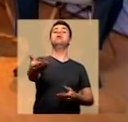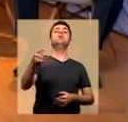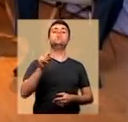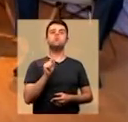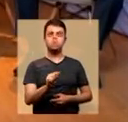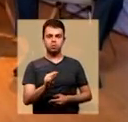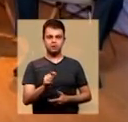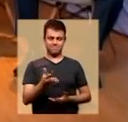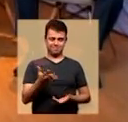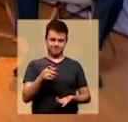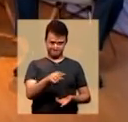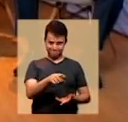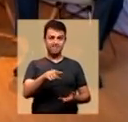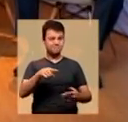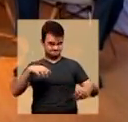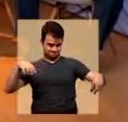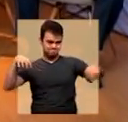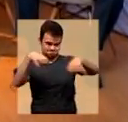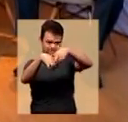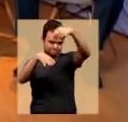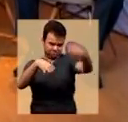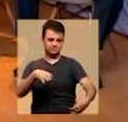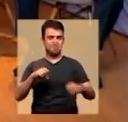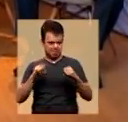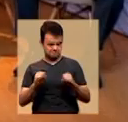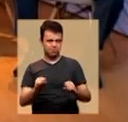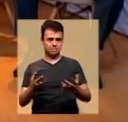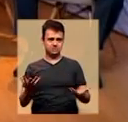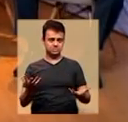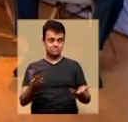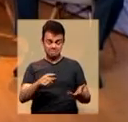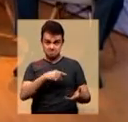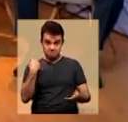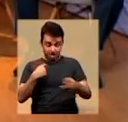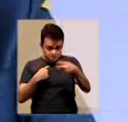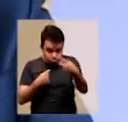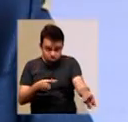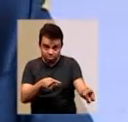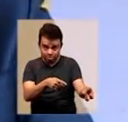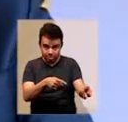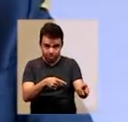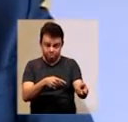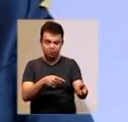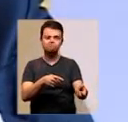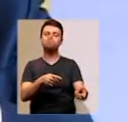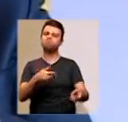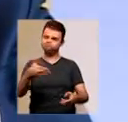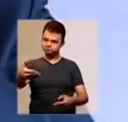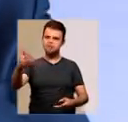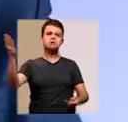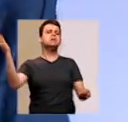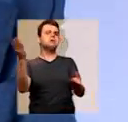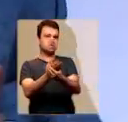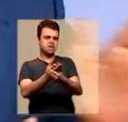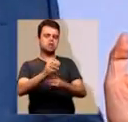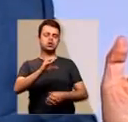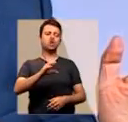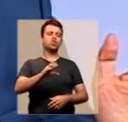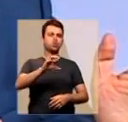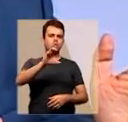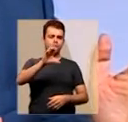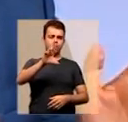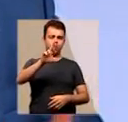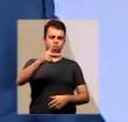risco de produzir um resultado. E se ele mata alguém, em tese, vai responder por crime doloso, não